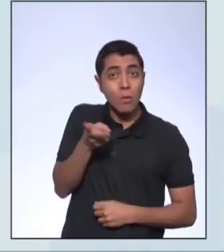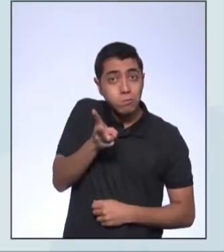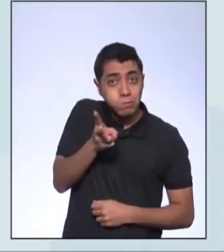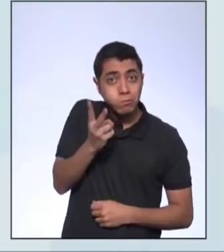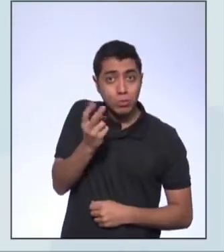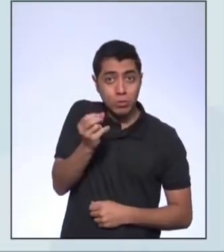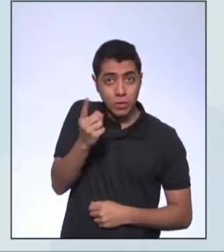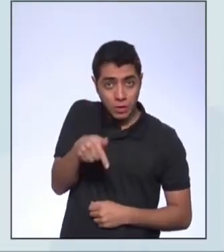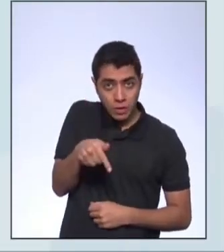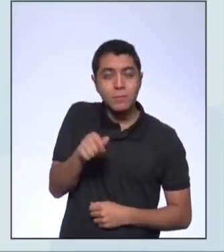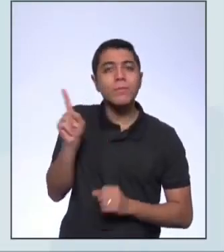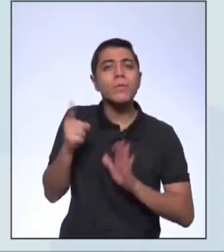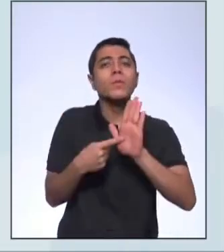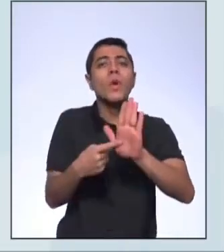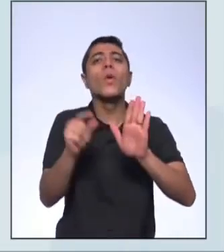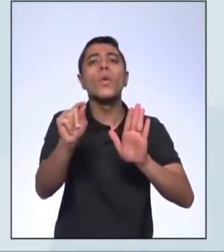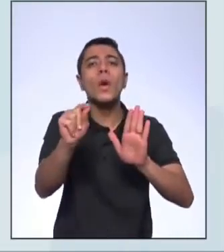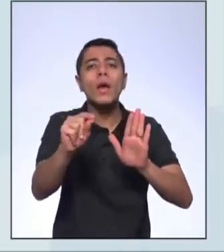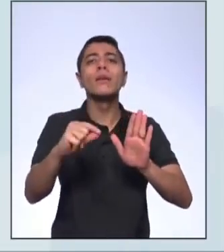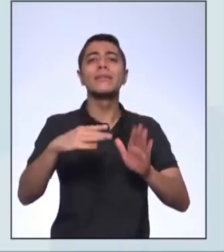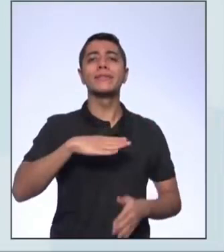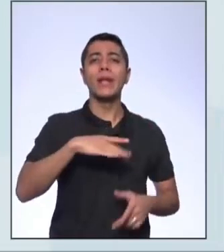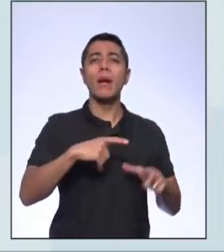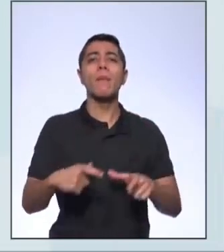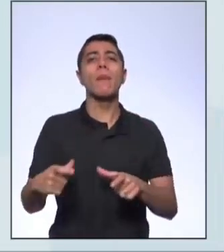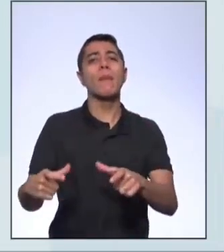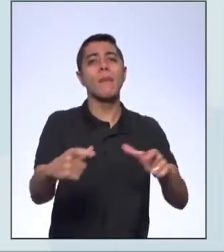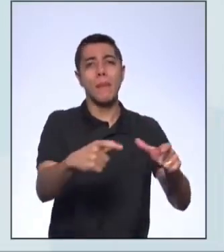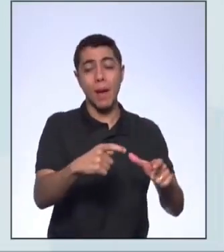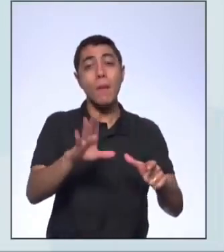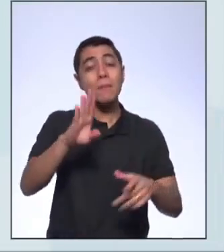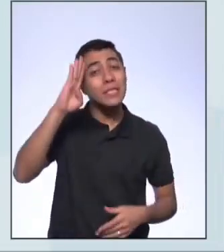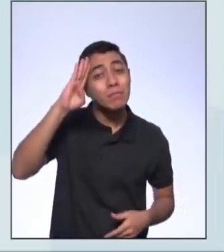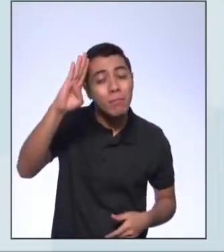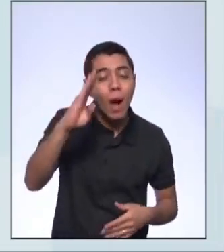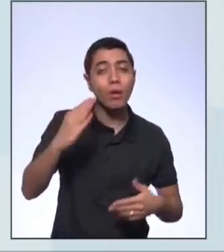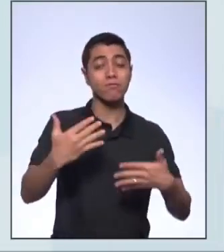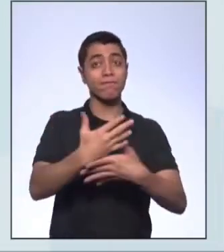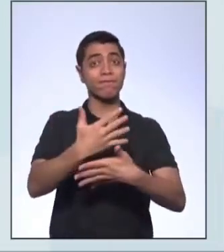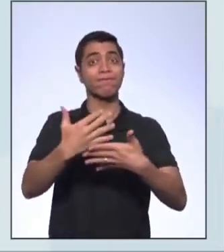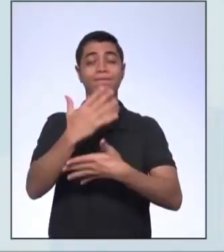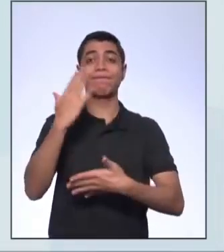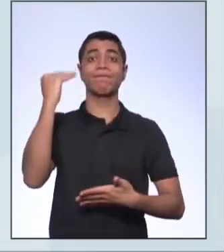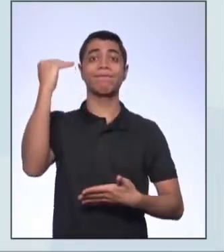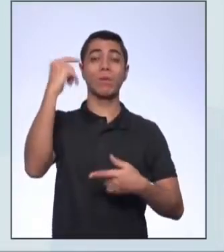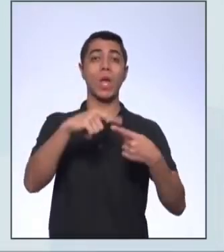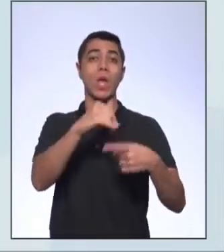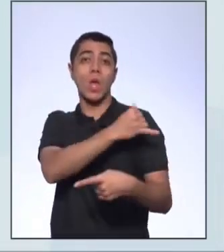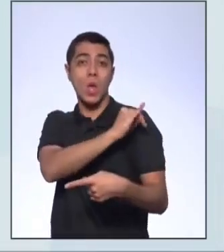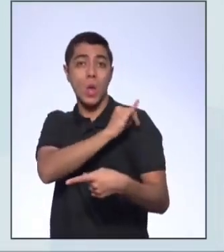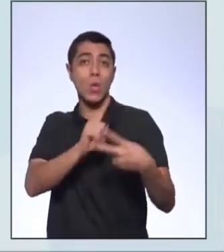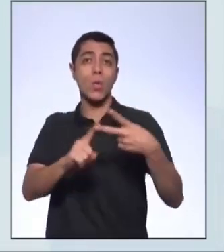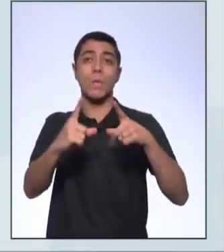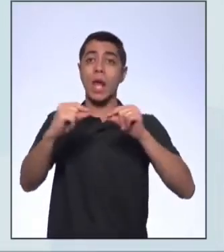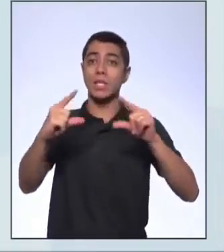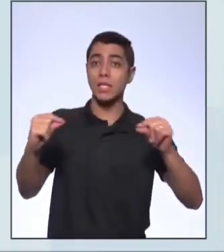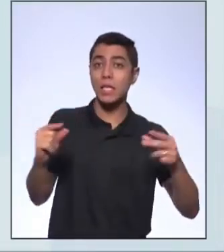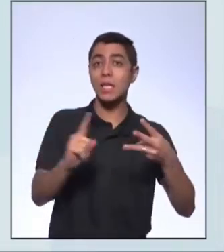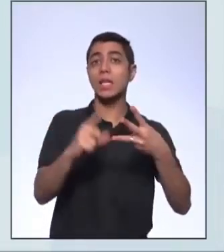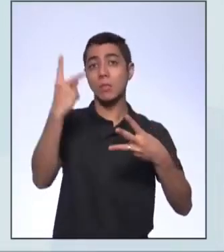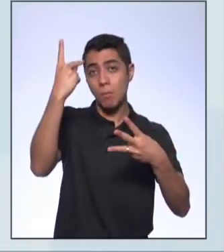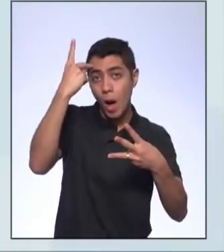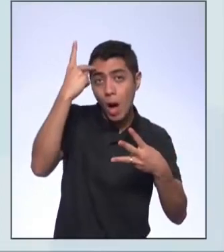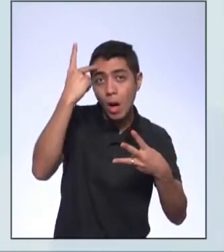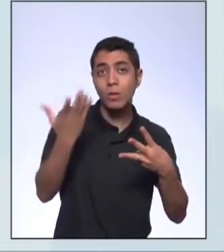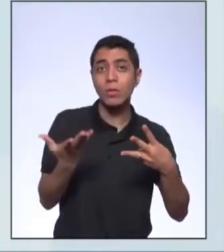daí destacando aí Principalmente as metrópoles na Rio de Janeiro Brasília São Paulo né tendo destaque muito grande